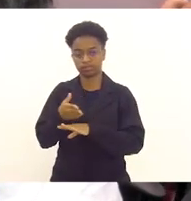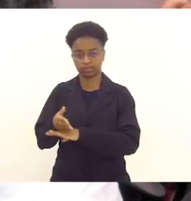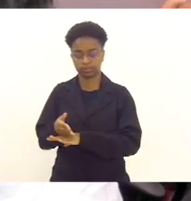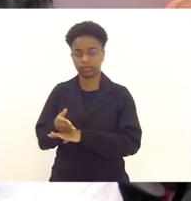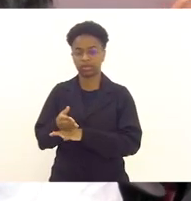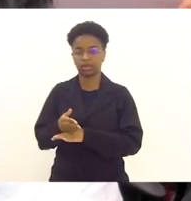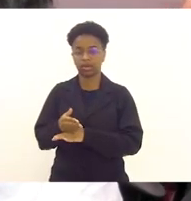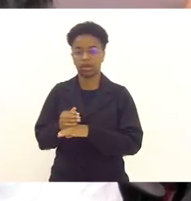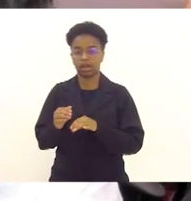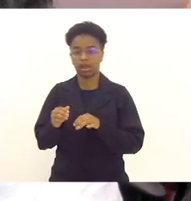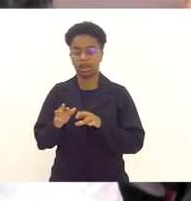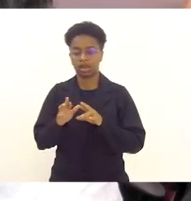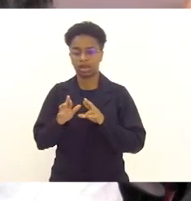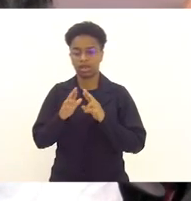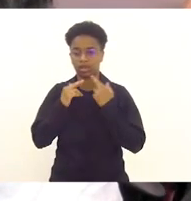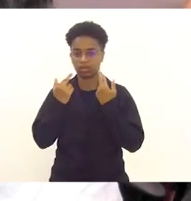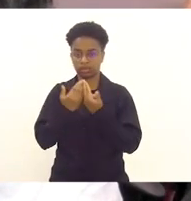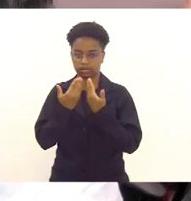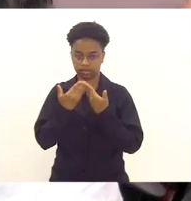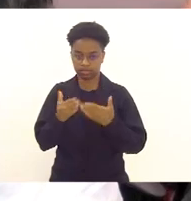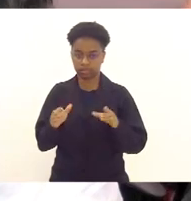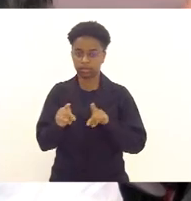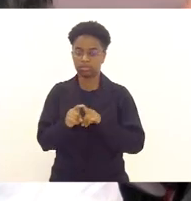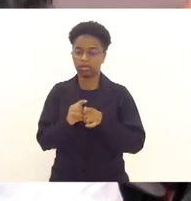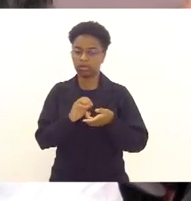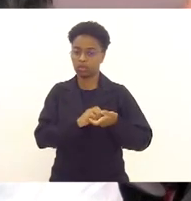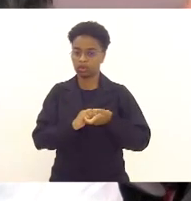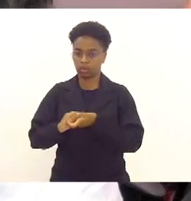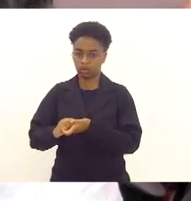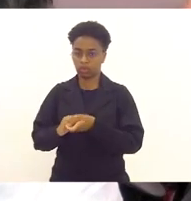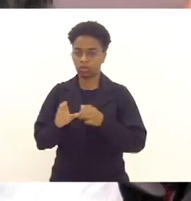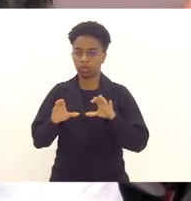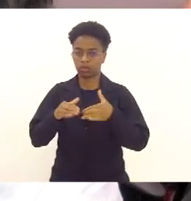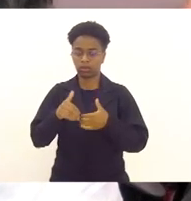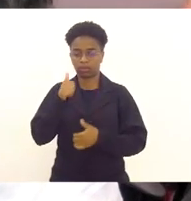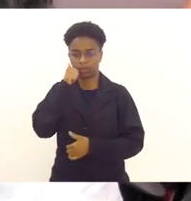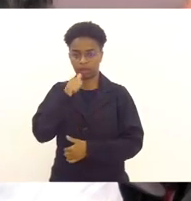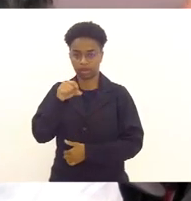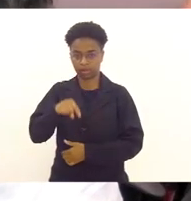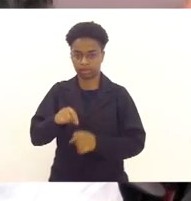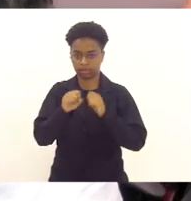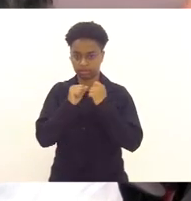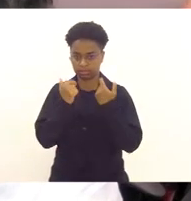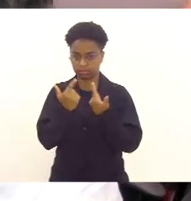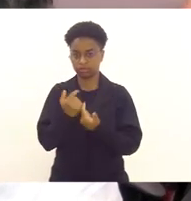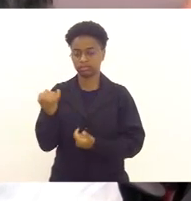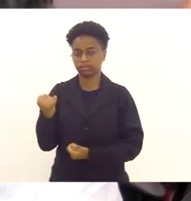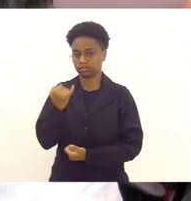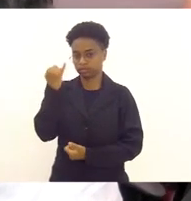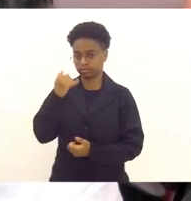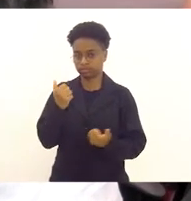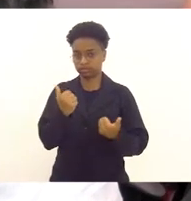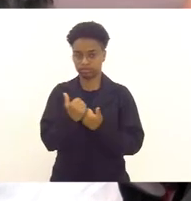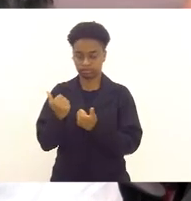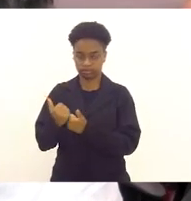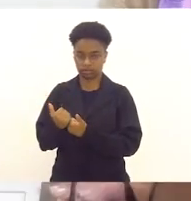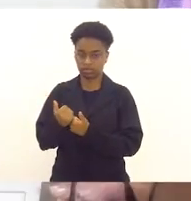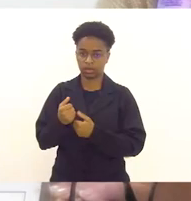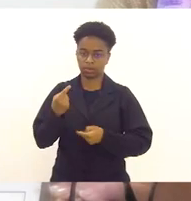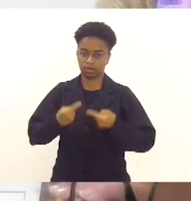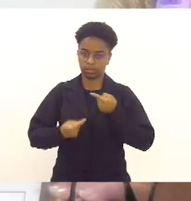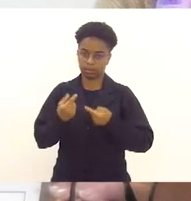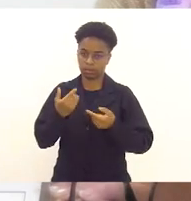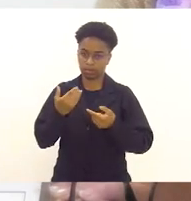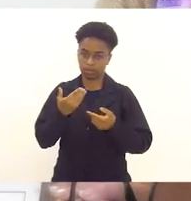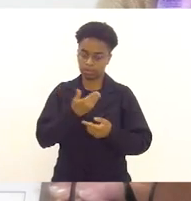é importante é trazer meus cumprimentos a comissão da mulher na alerj ela é muito importante para o fortalecimento das políticas públicas e todos